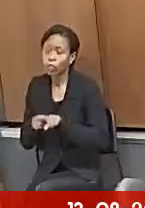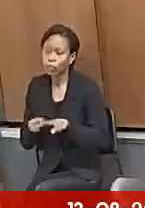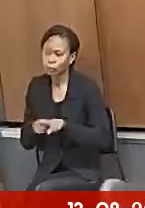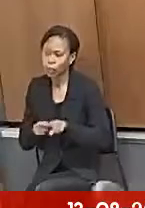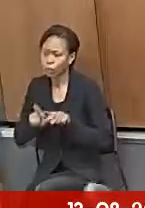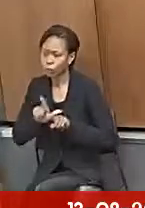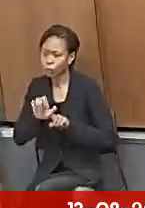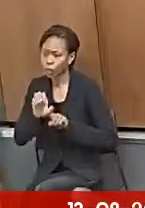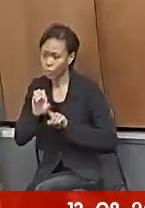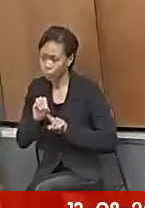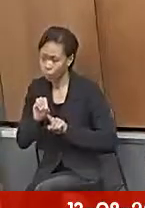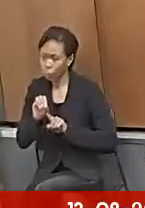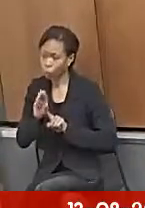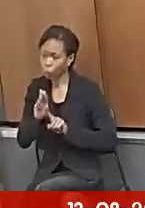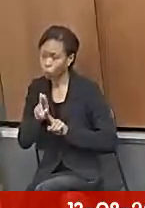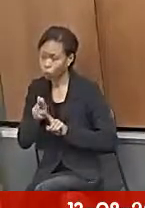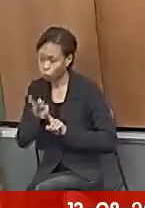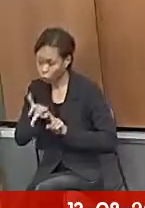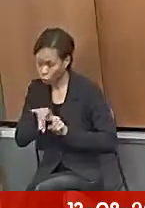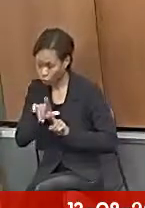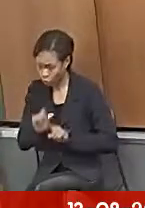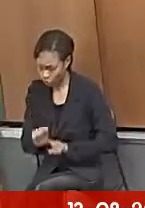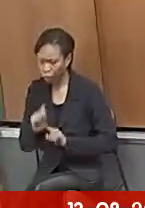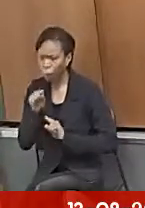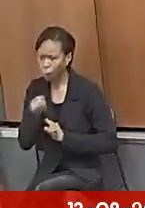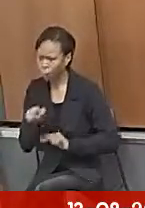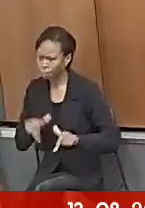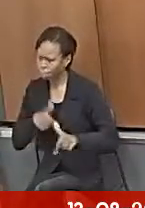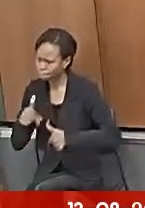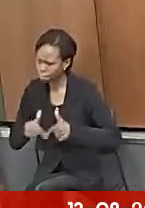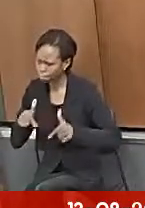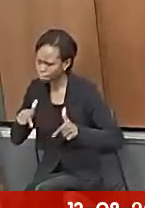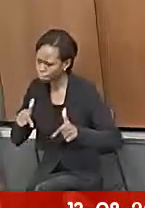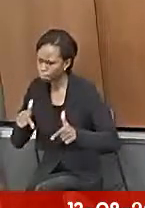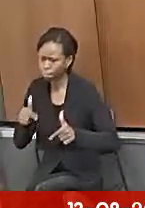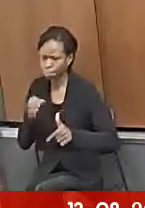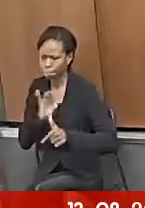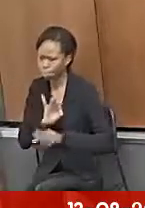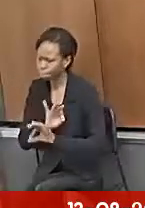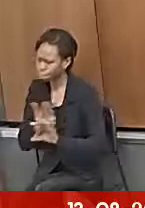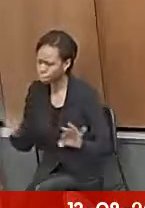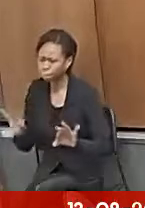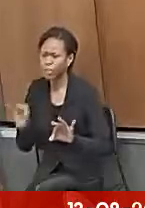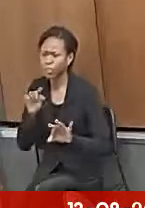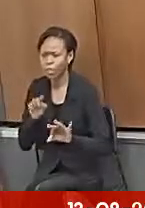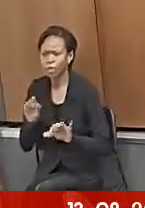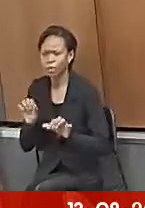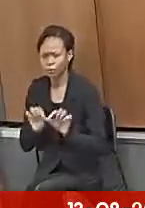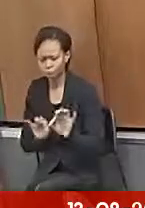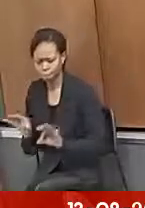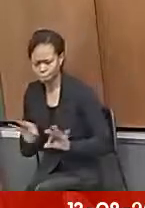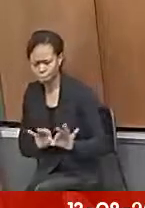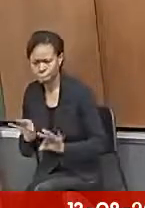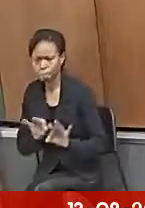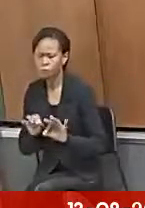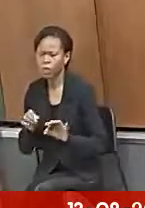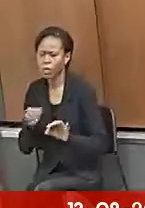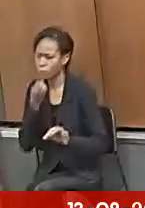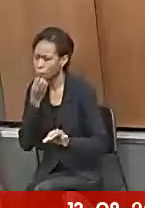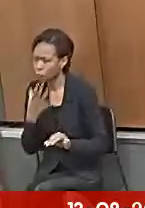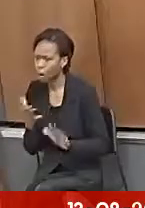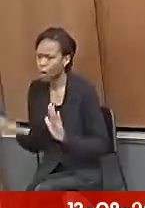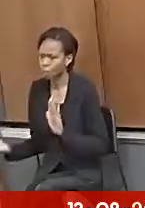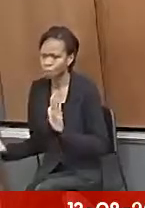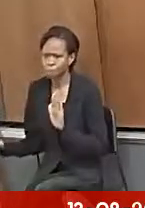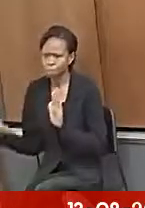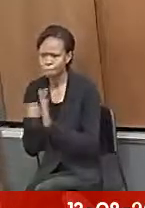pelo seu brilhante importante trabalho o que você faz com certeza ficará marcado eternamente nos anais